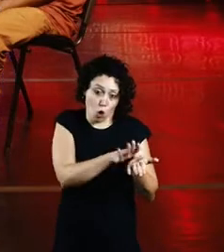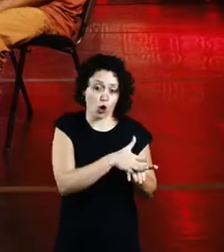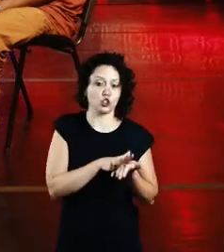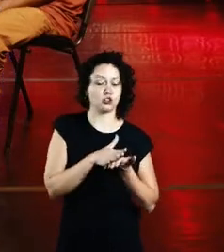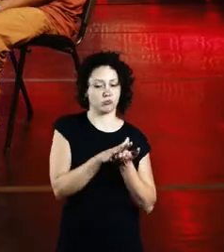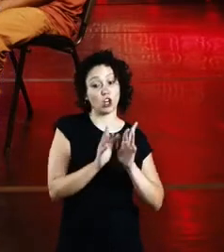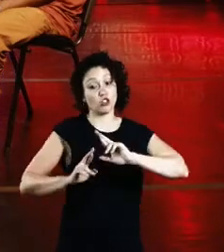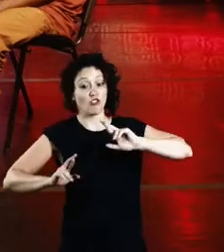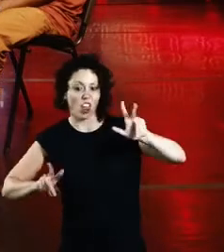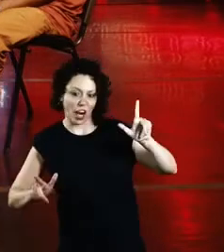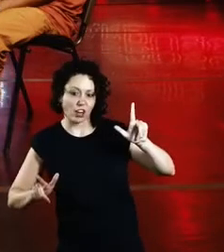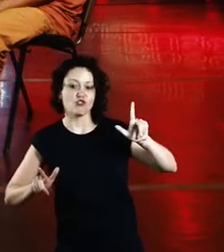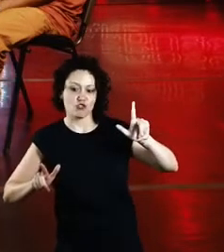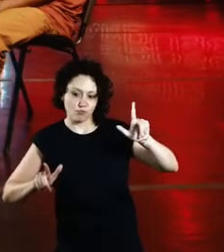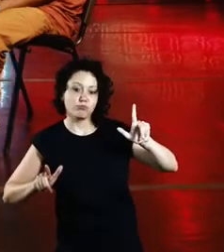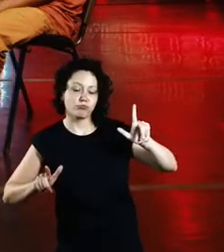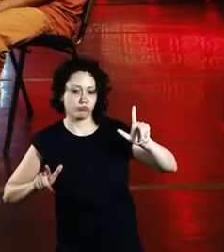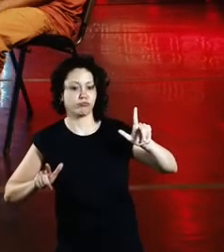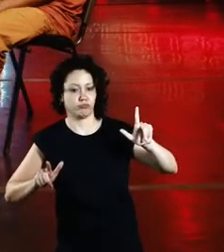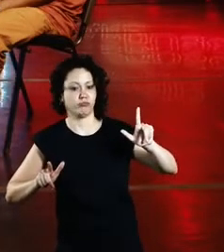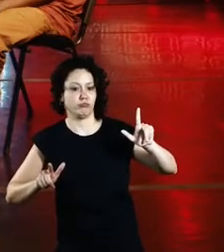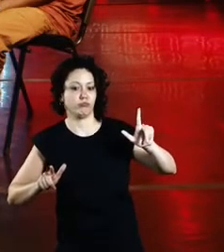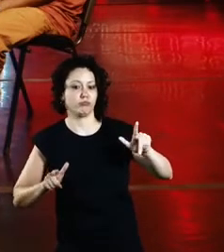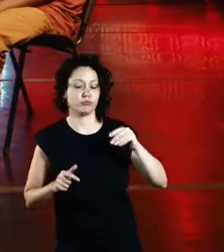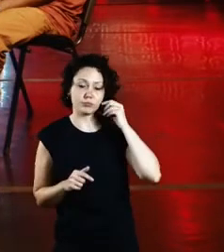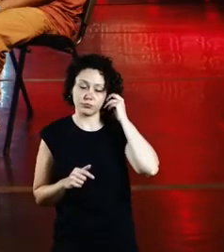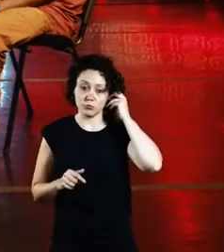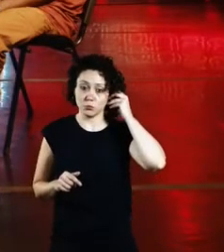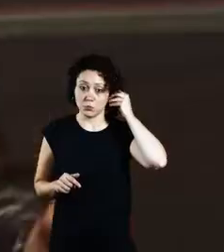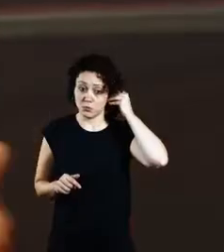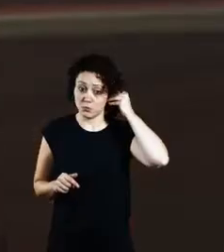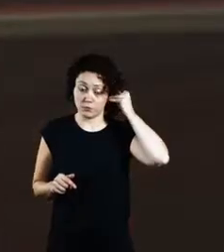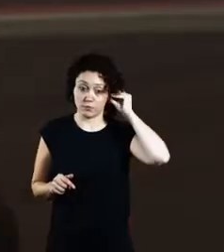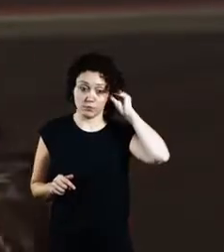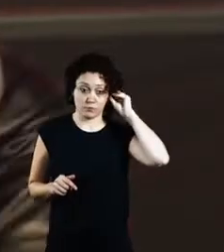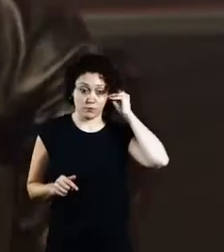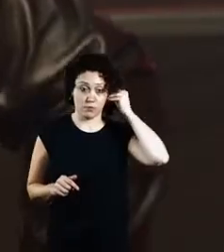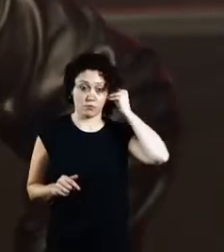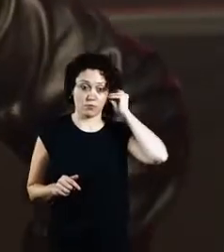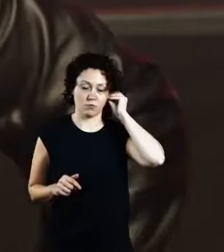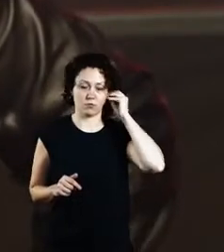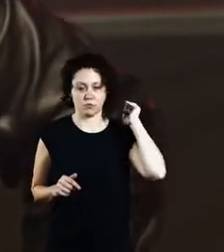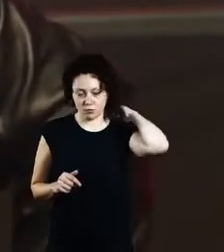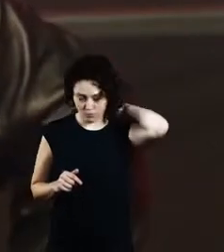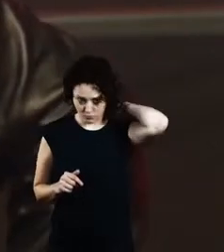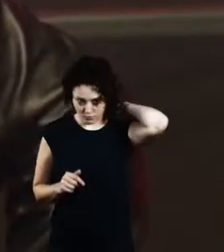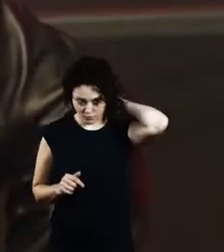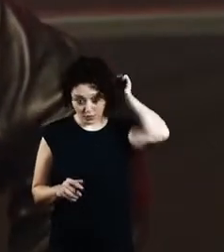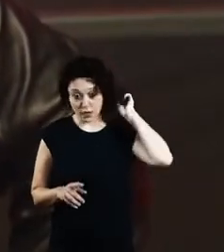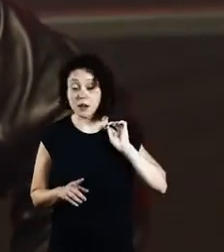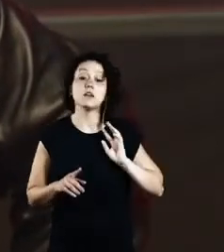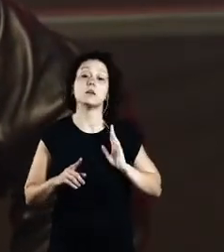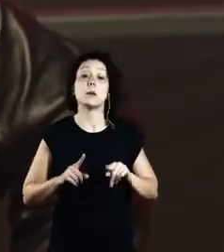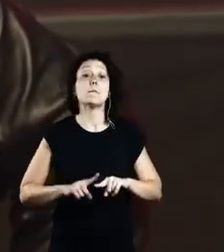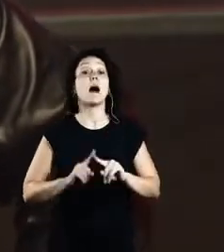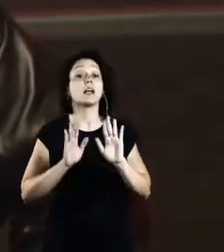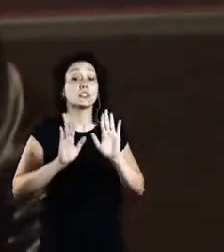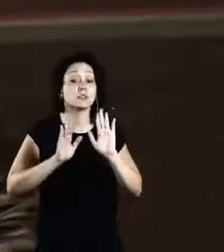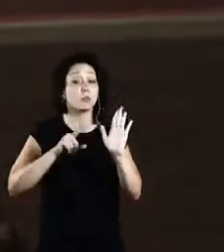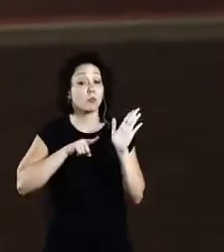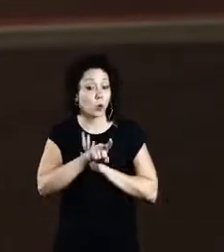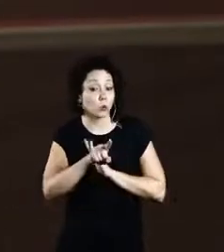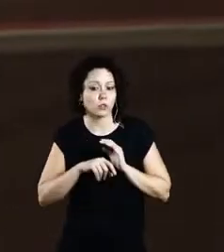Ô Duda e Carlos, quando você... Os demais irmãos, vocês tinham